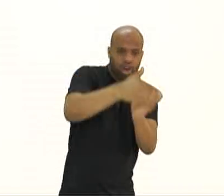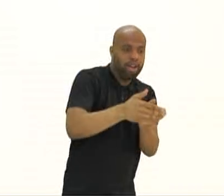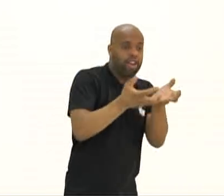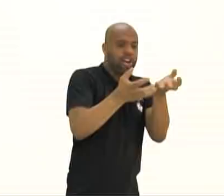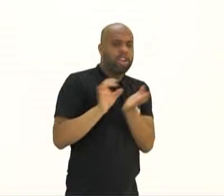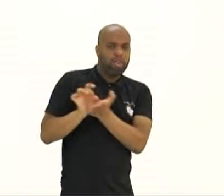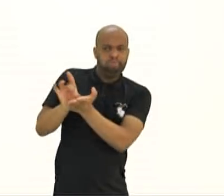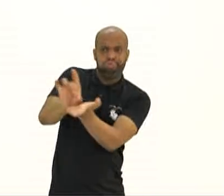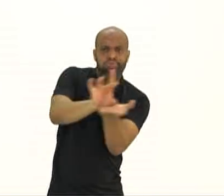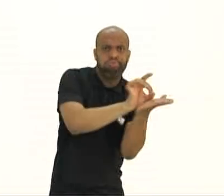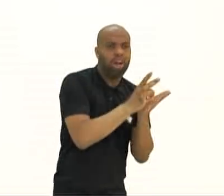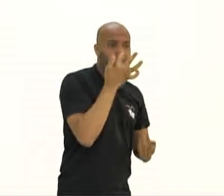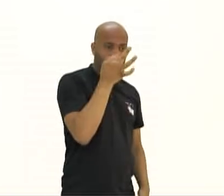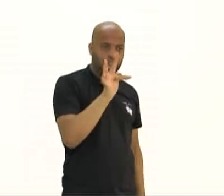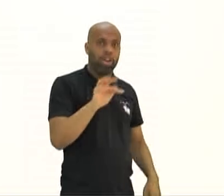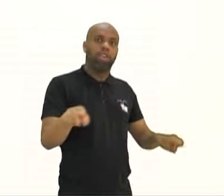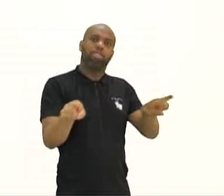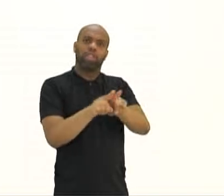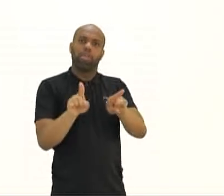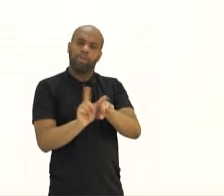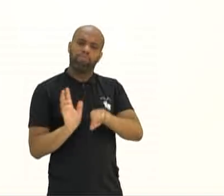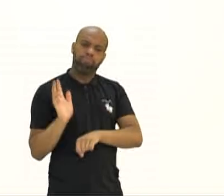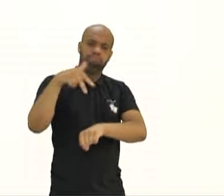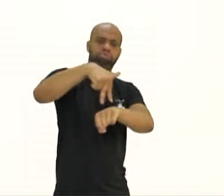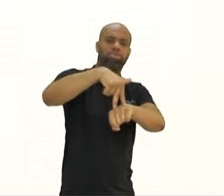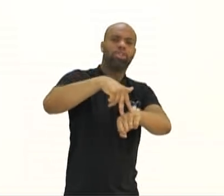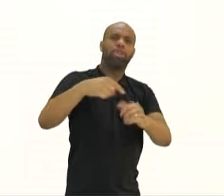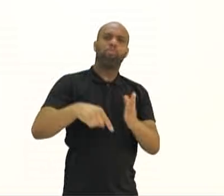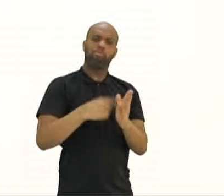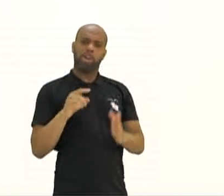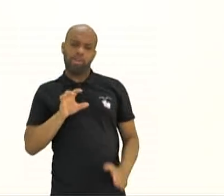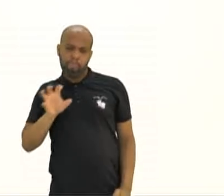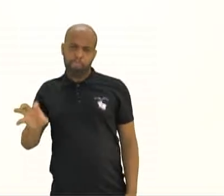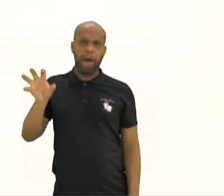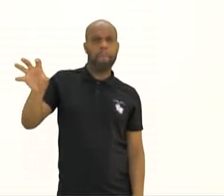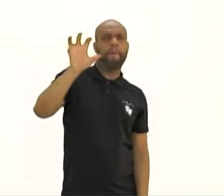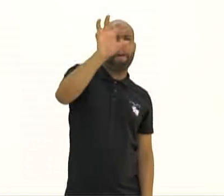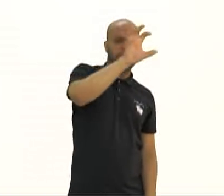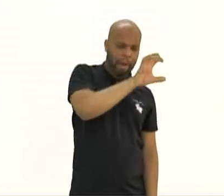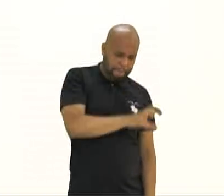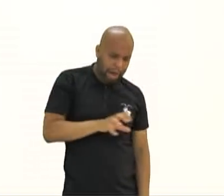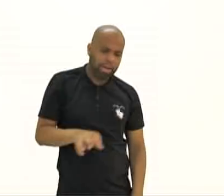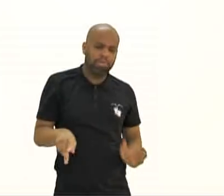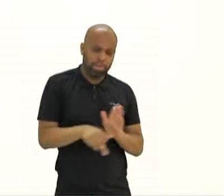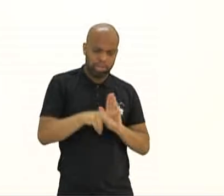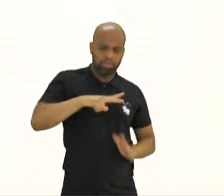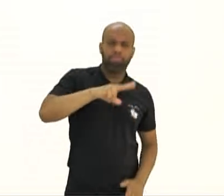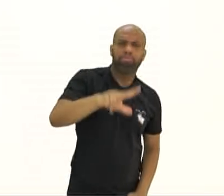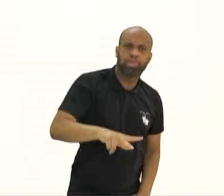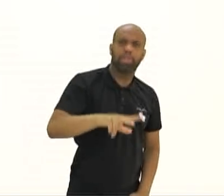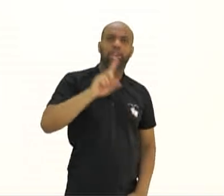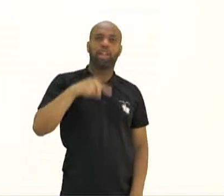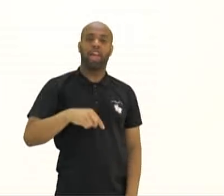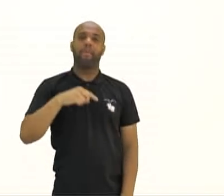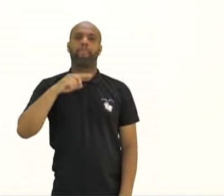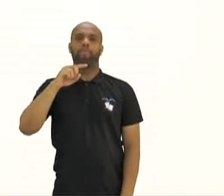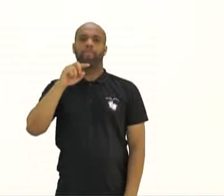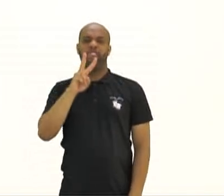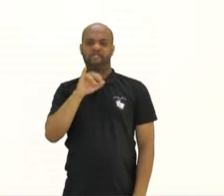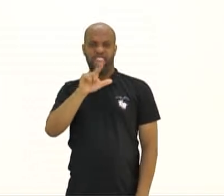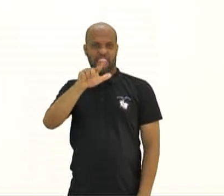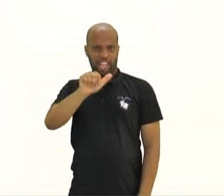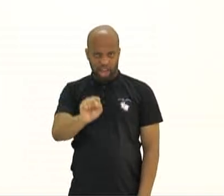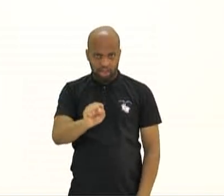os franceses e estabelecer as primeiras colônias, as primeiras vilas, o primeiro povoamento